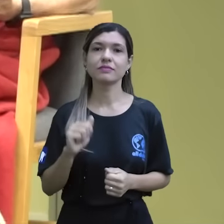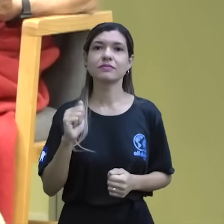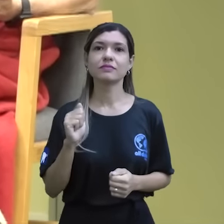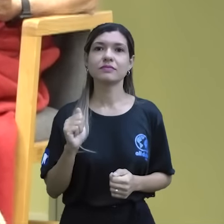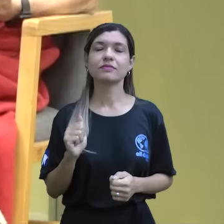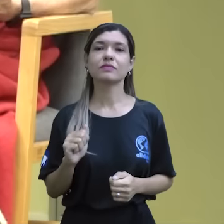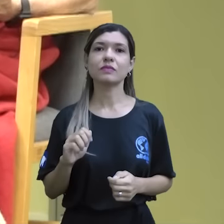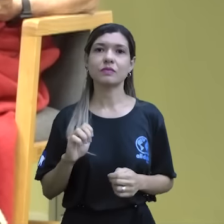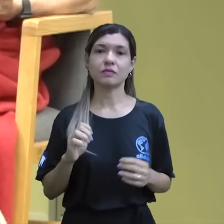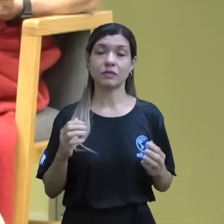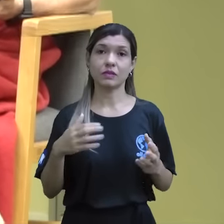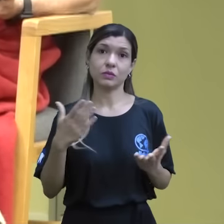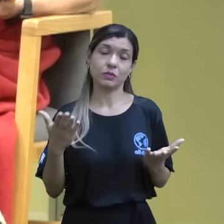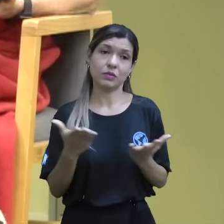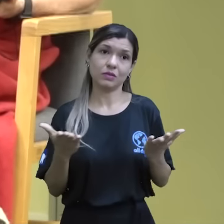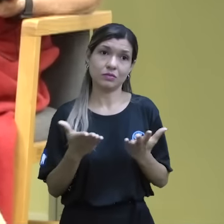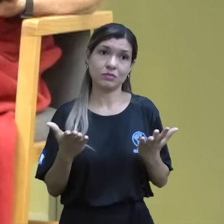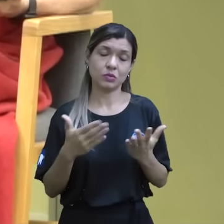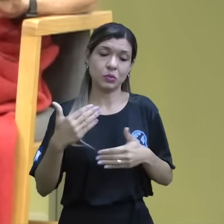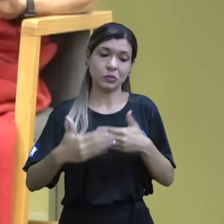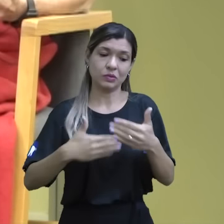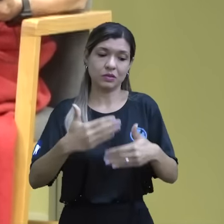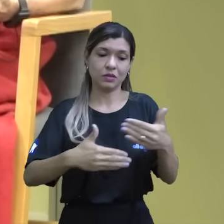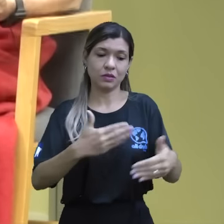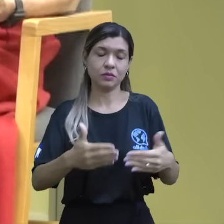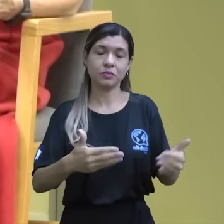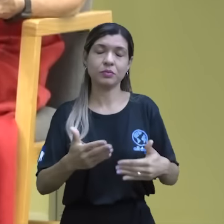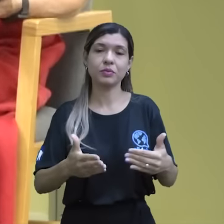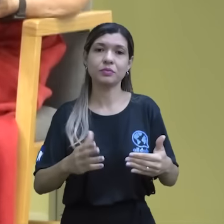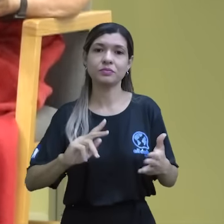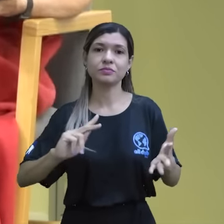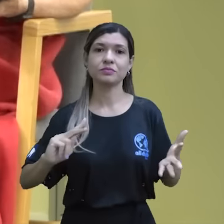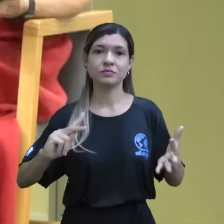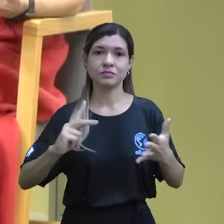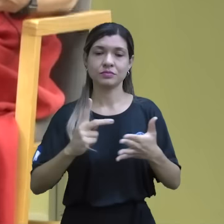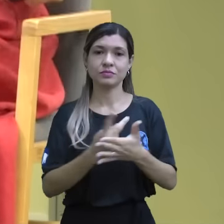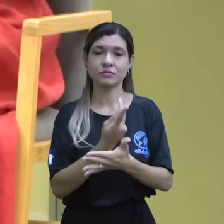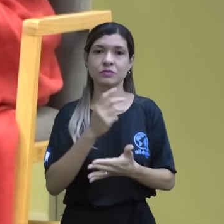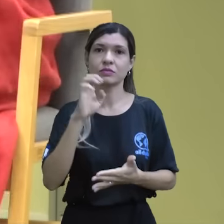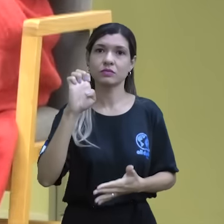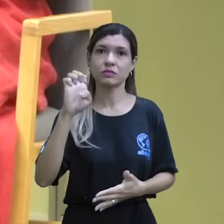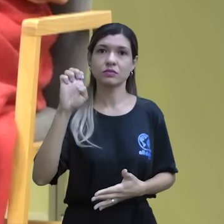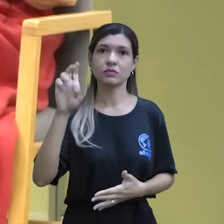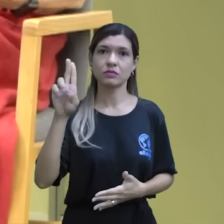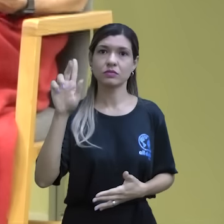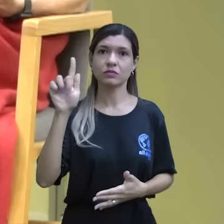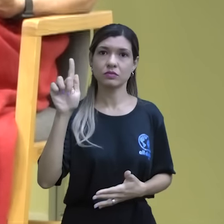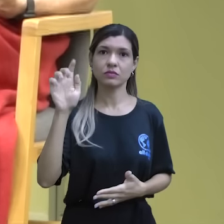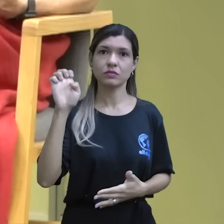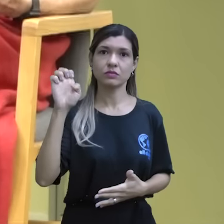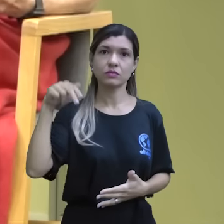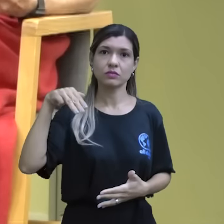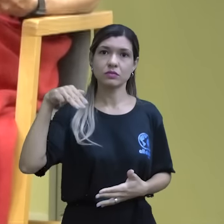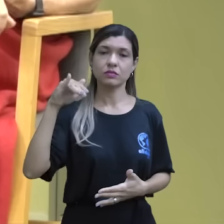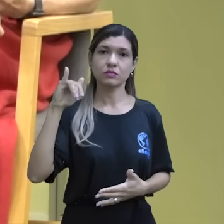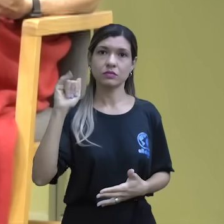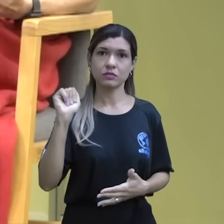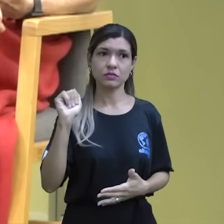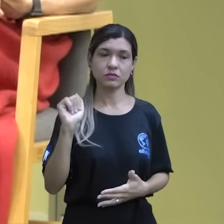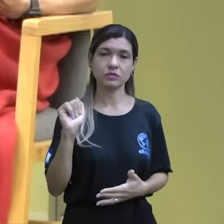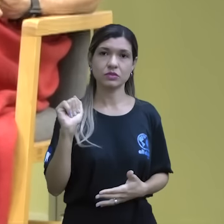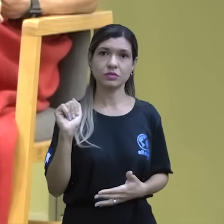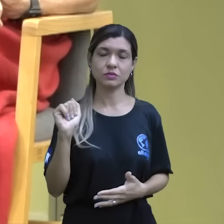dos contos, quando ele fala de medir as cabeças das formigas, é uma menção, né,